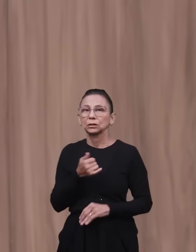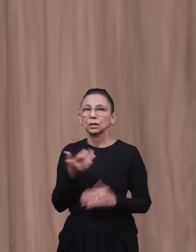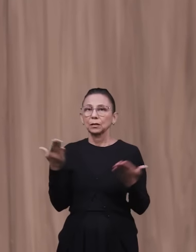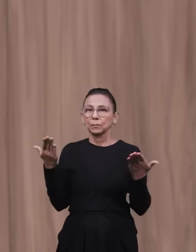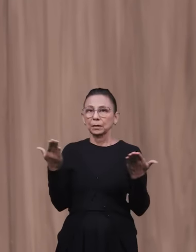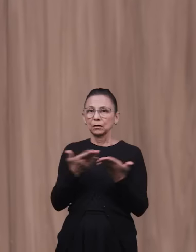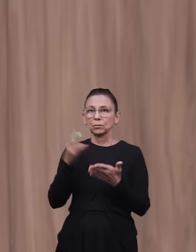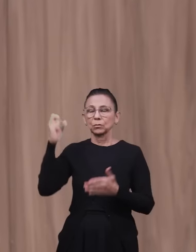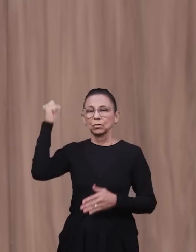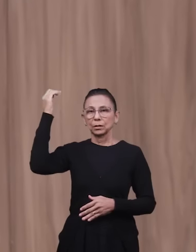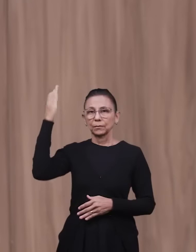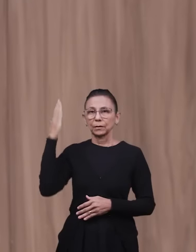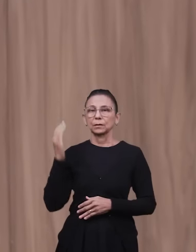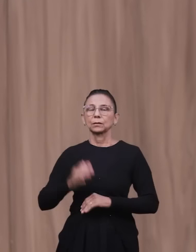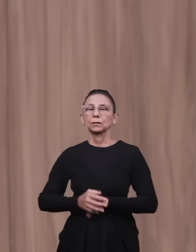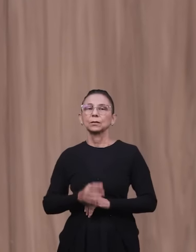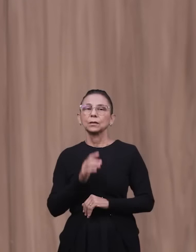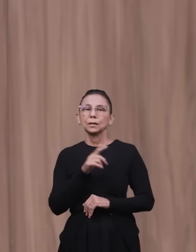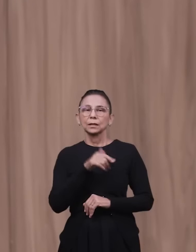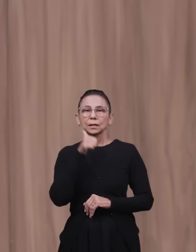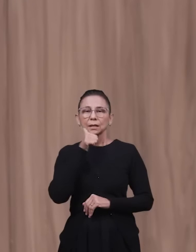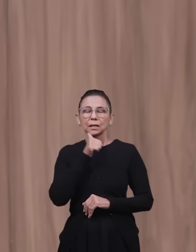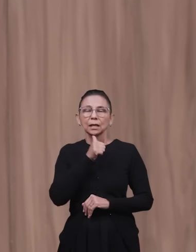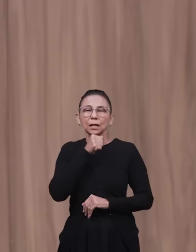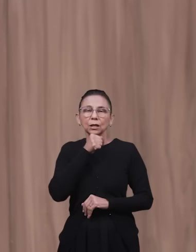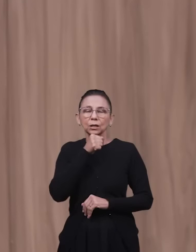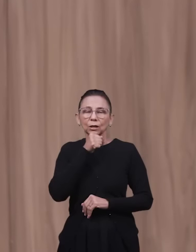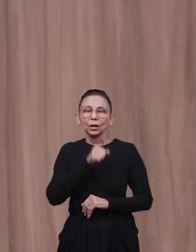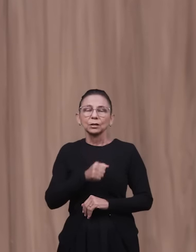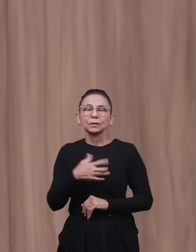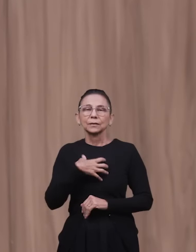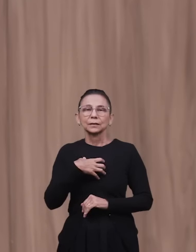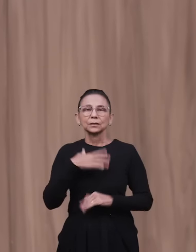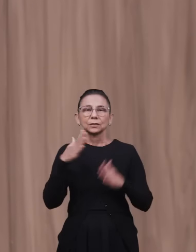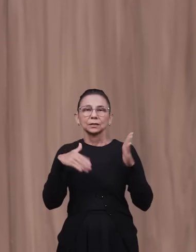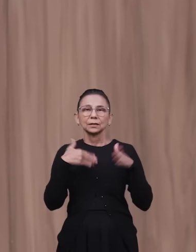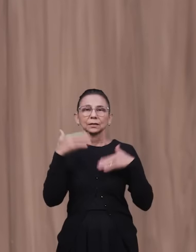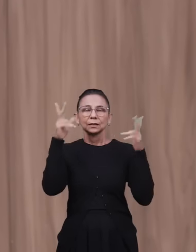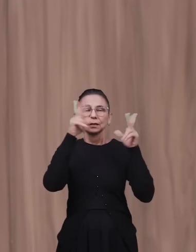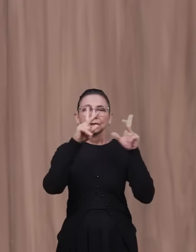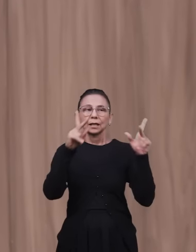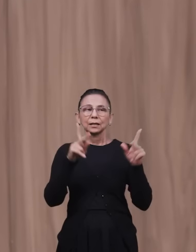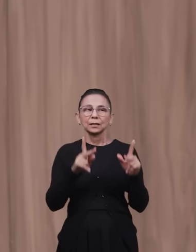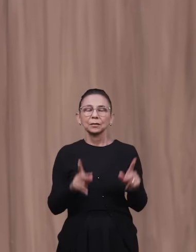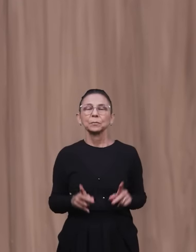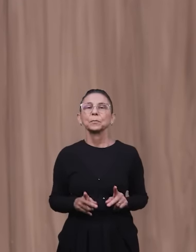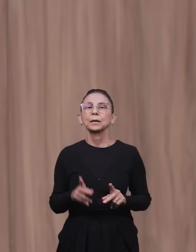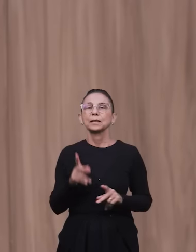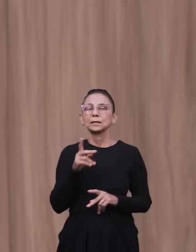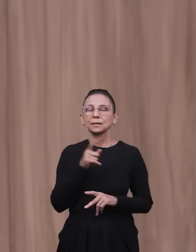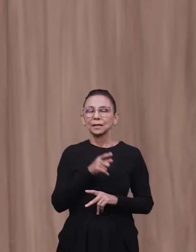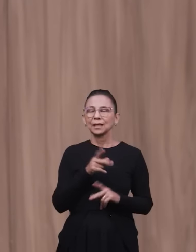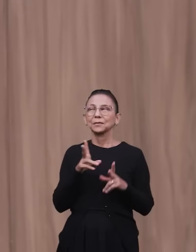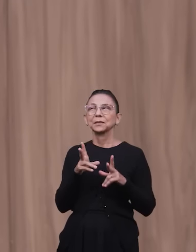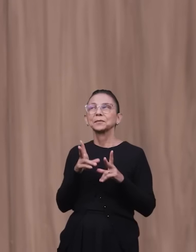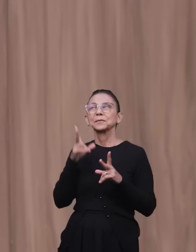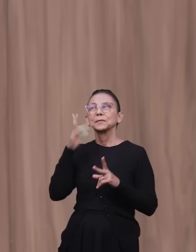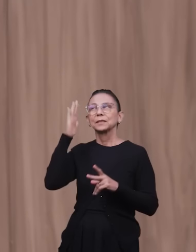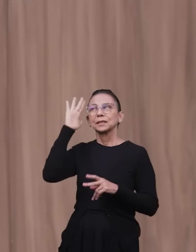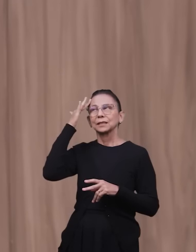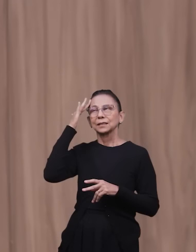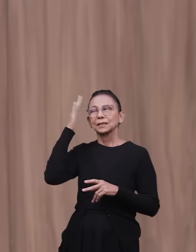culto de oração, ela receberá uma bênção de alegria e de paz, e ela entenderá que o Senhor tem